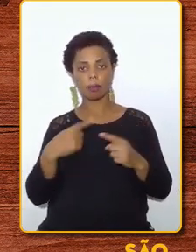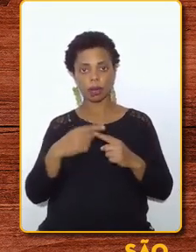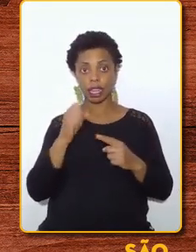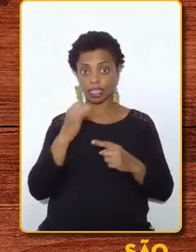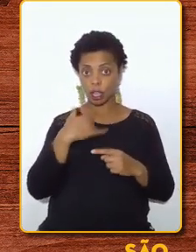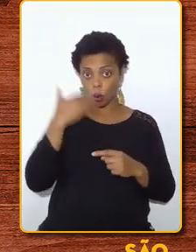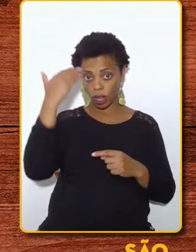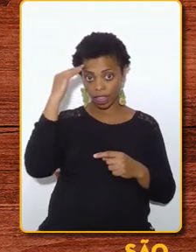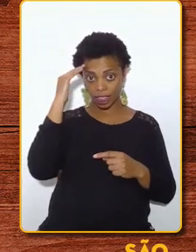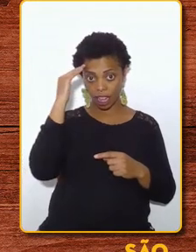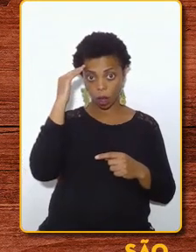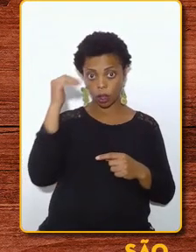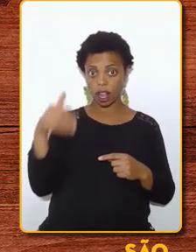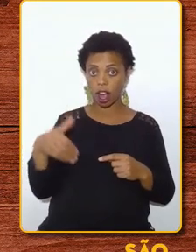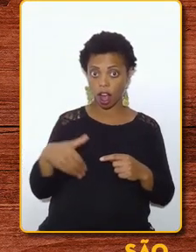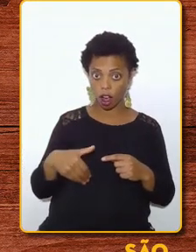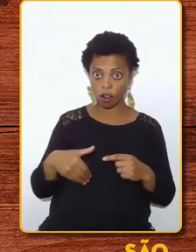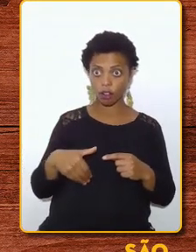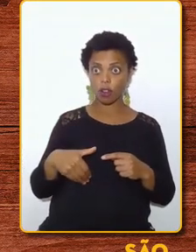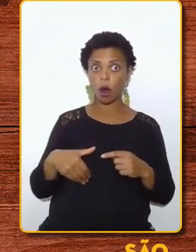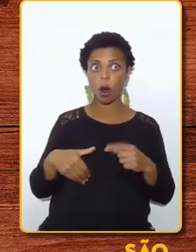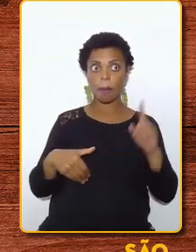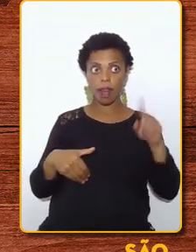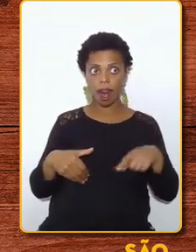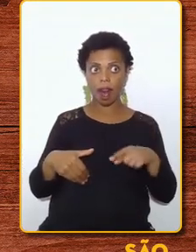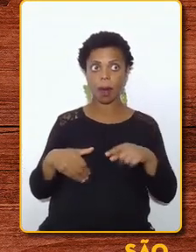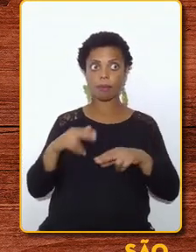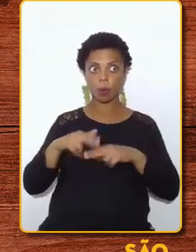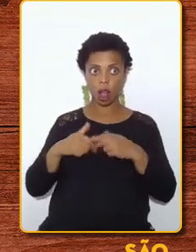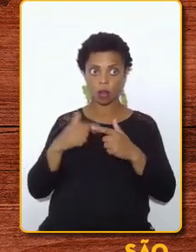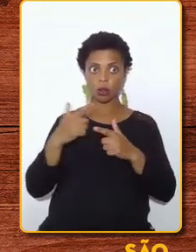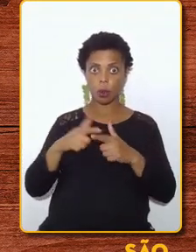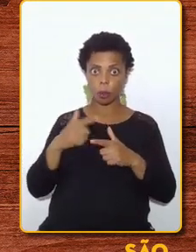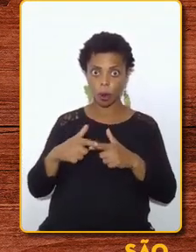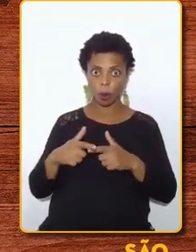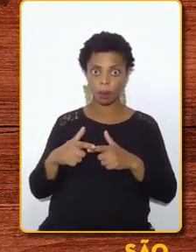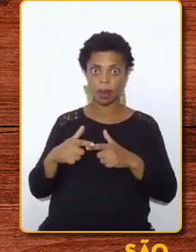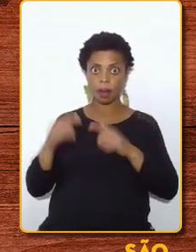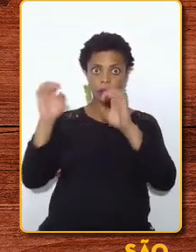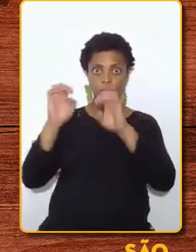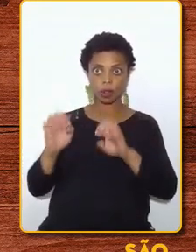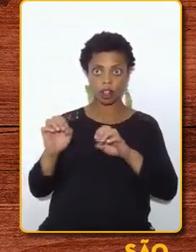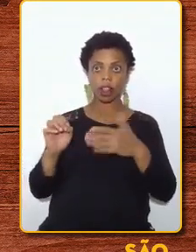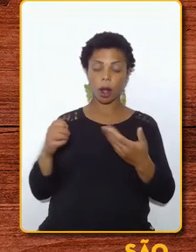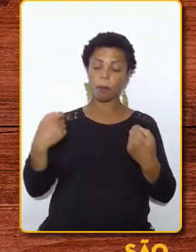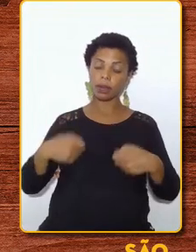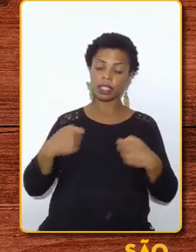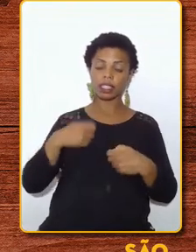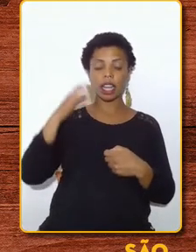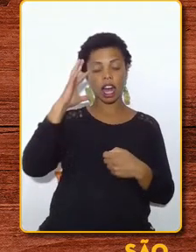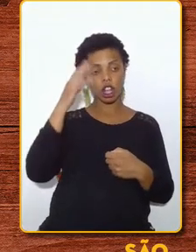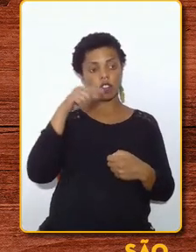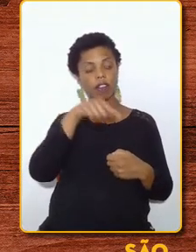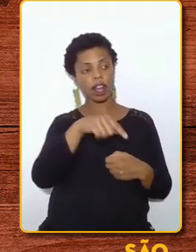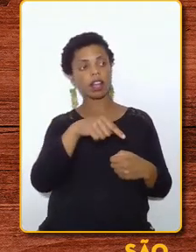consequência de um fenômeno estrutural, eu tenho que agir nesse fenômeno estrutural para acabar com a fome. E aí eu estou